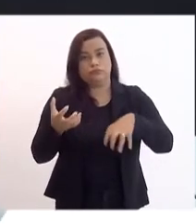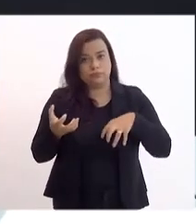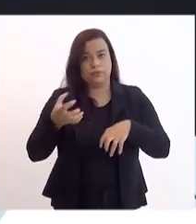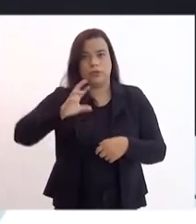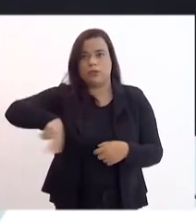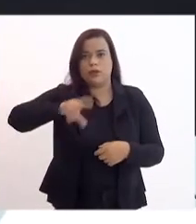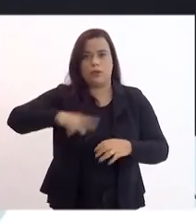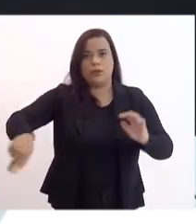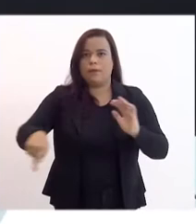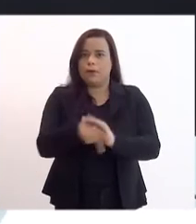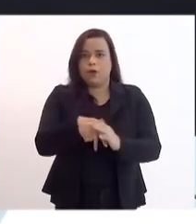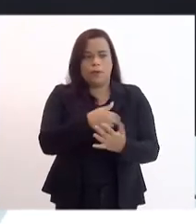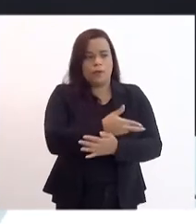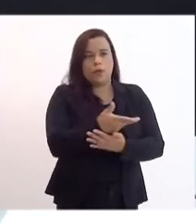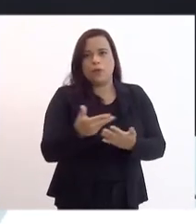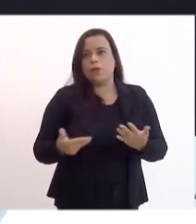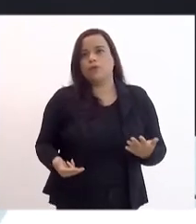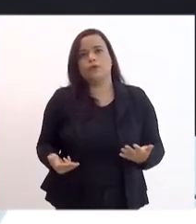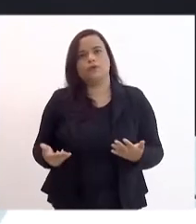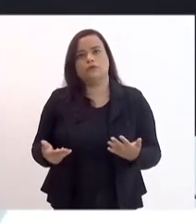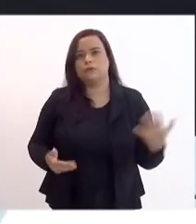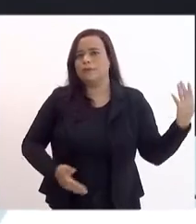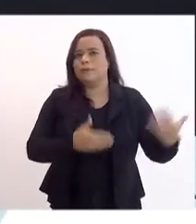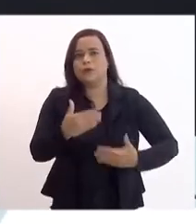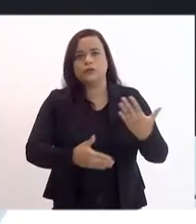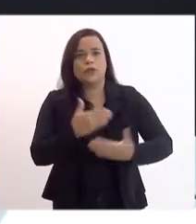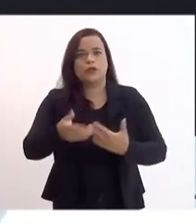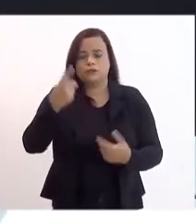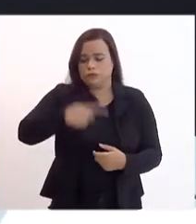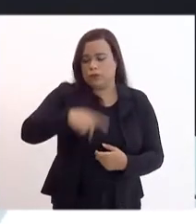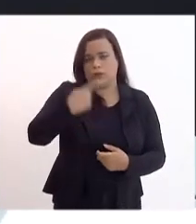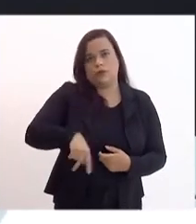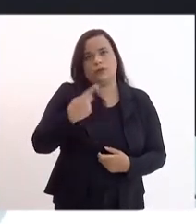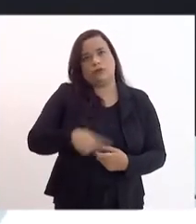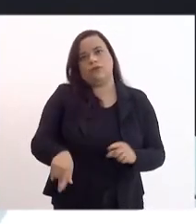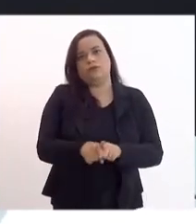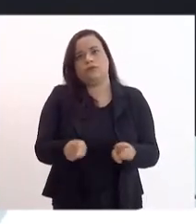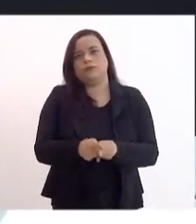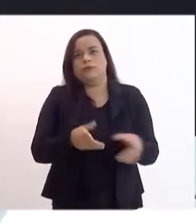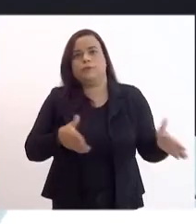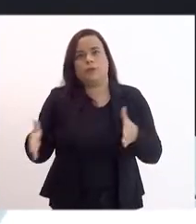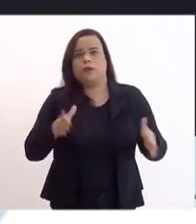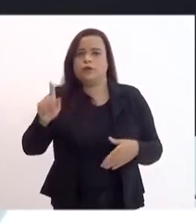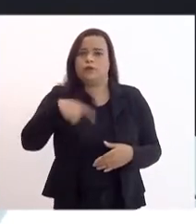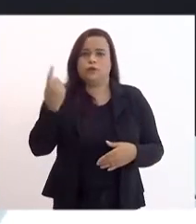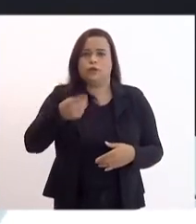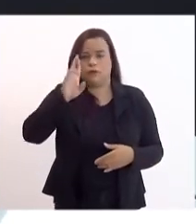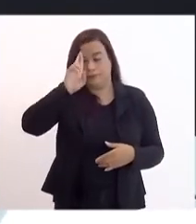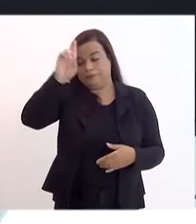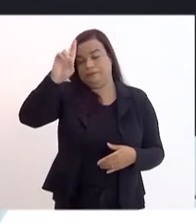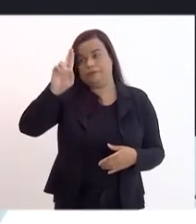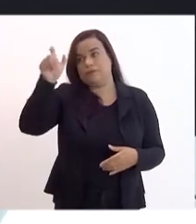comissões permanentes, muito menos processual, nem dos nossos mandatos. Não?